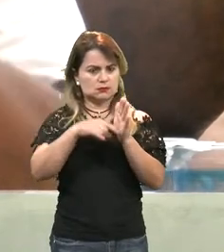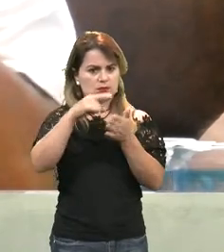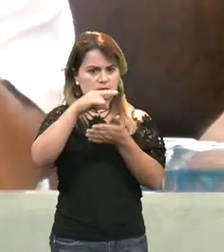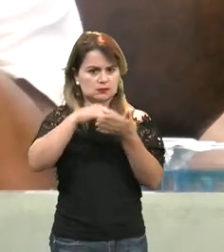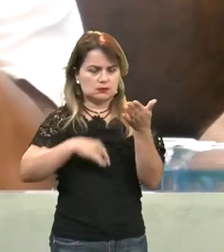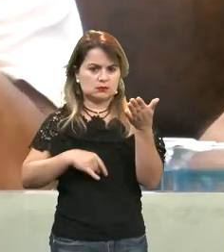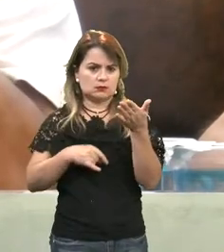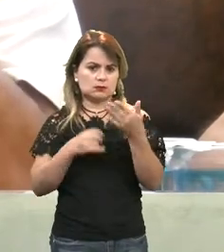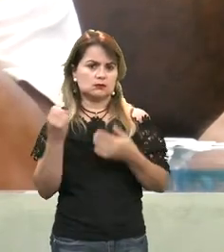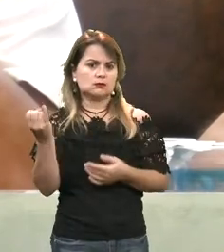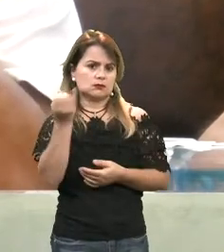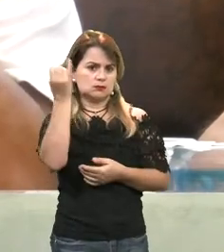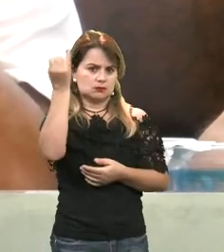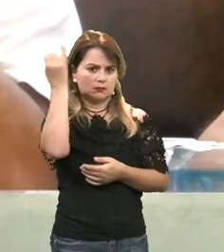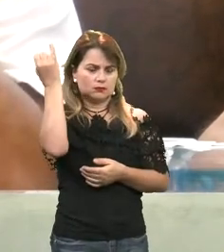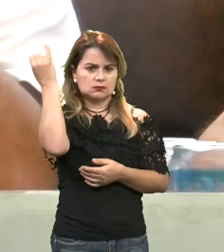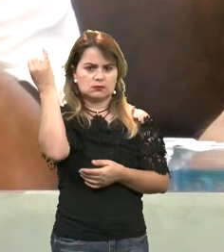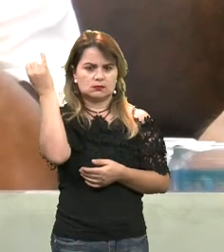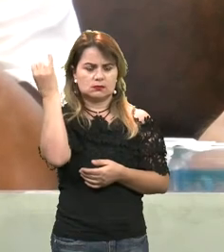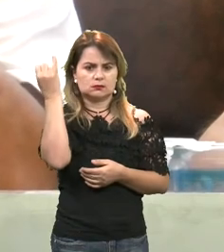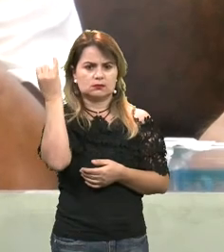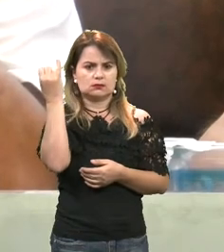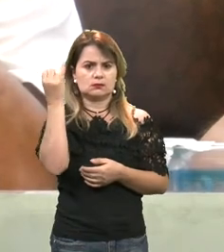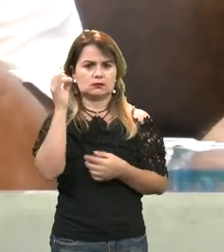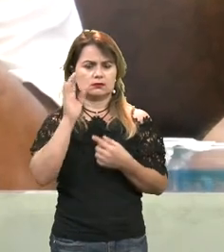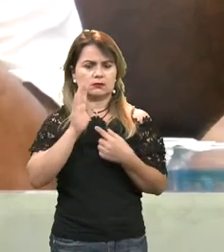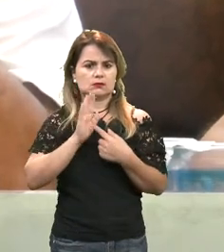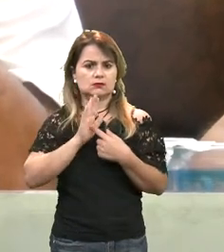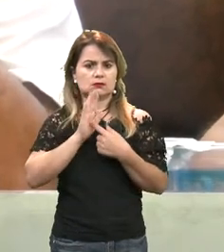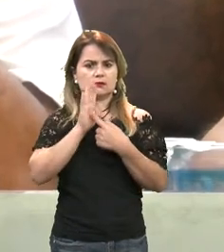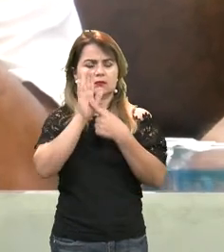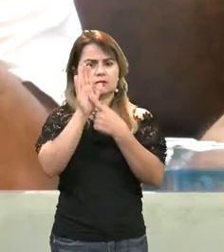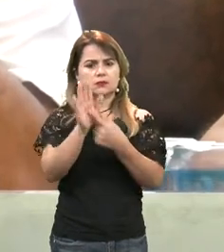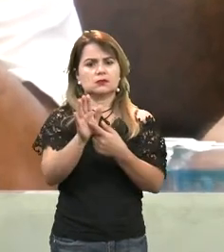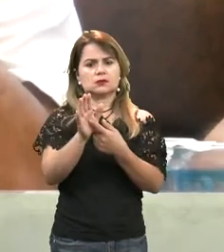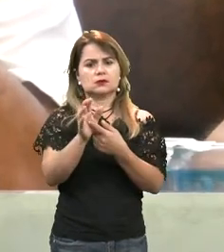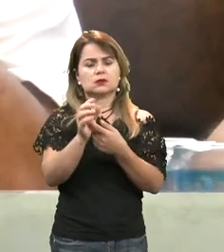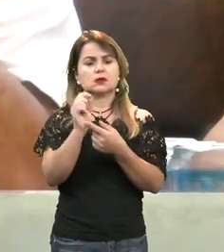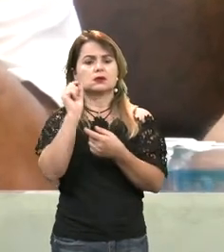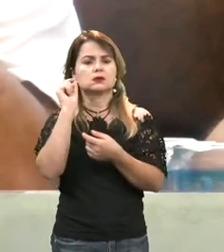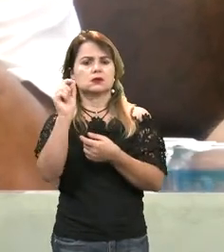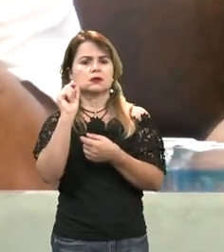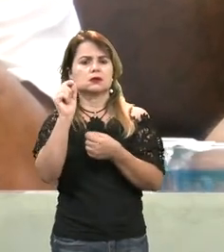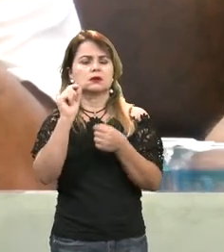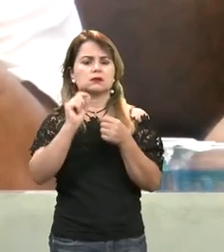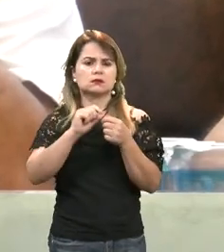os parâmetros, para dizer quem vai fazer, quem vai fabricar,